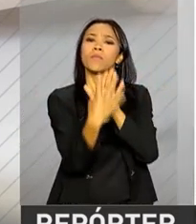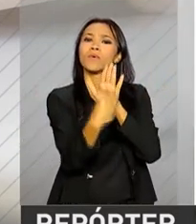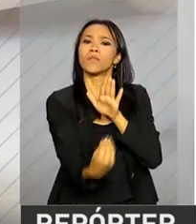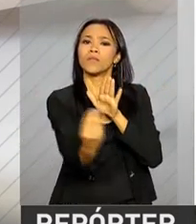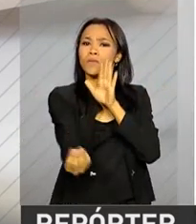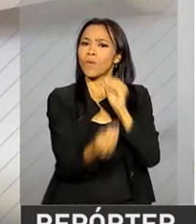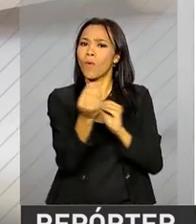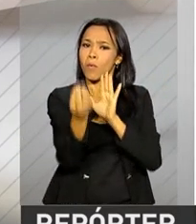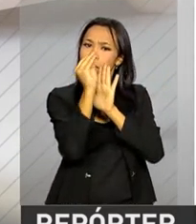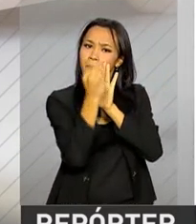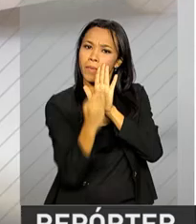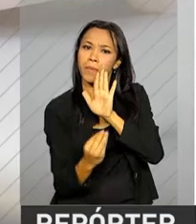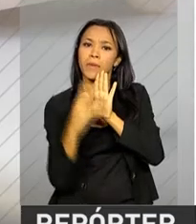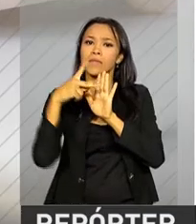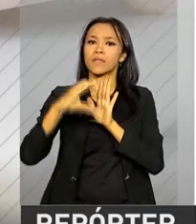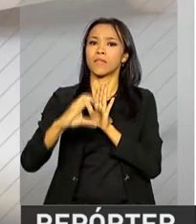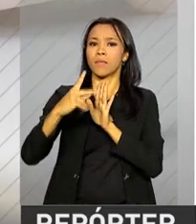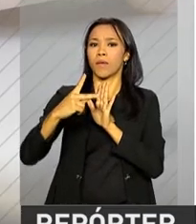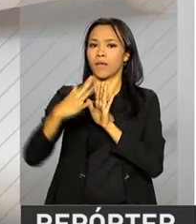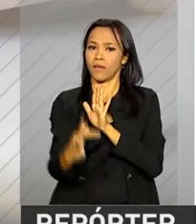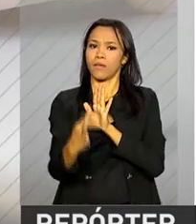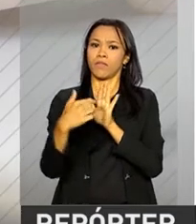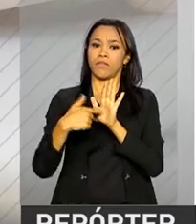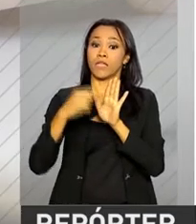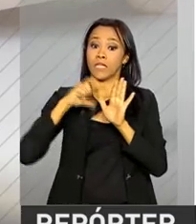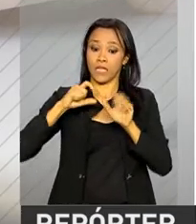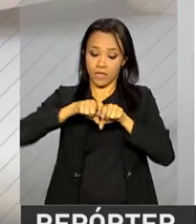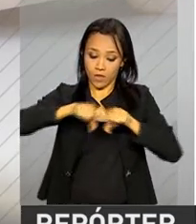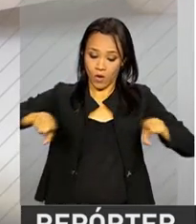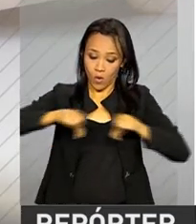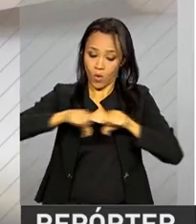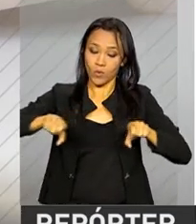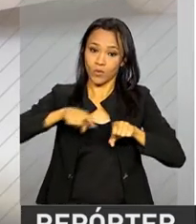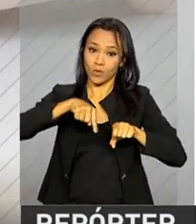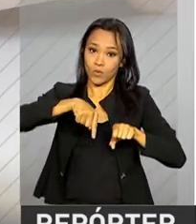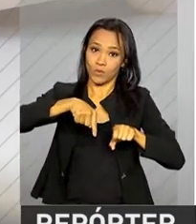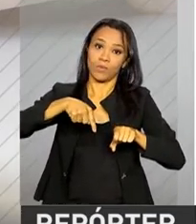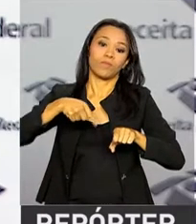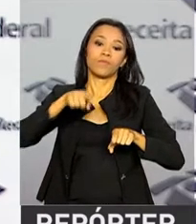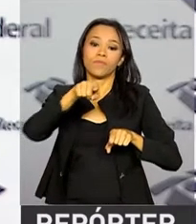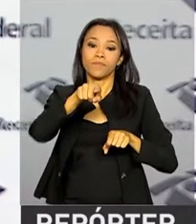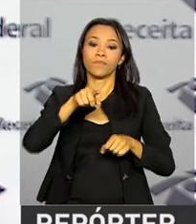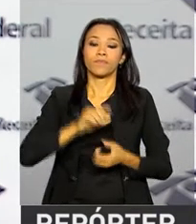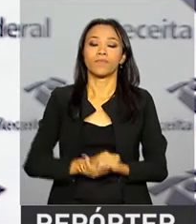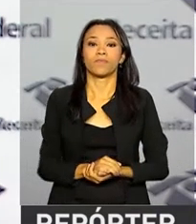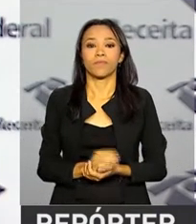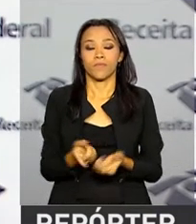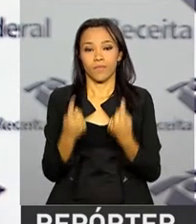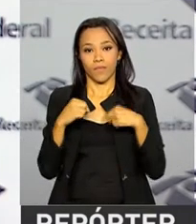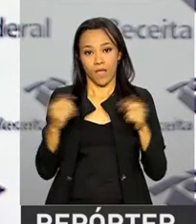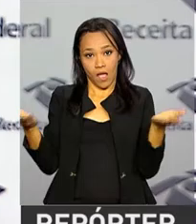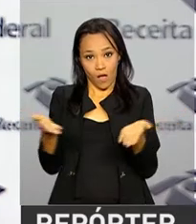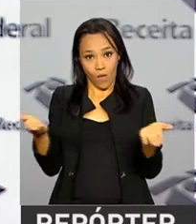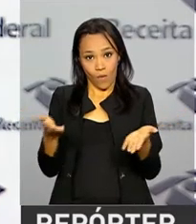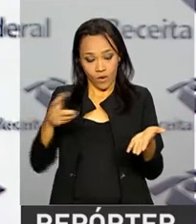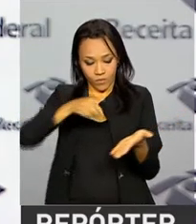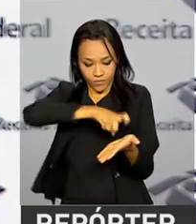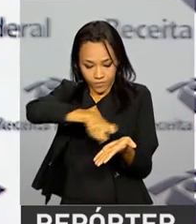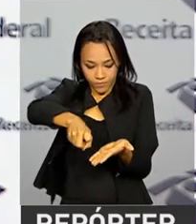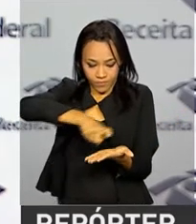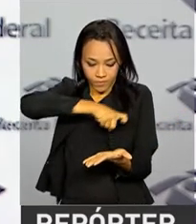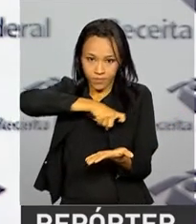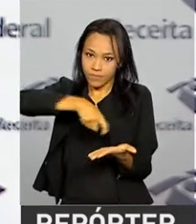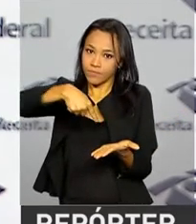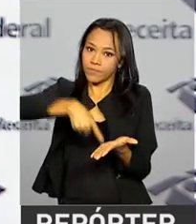como a utilização de uma espécie de código de barras digital o qr code partir de agora com um leitor de qr code